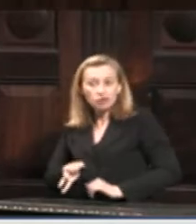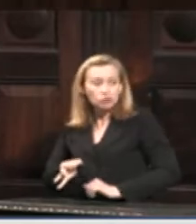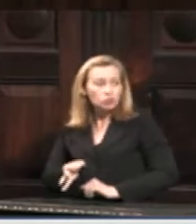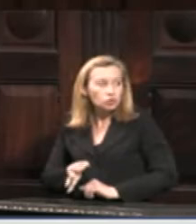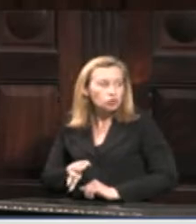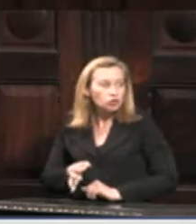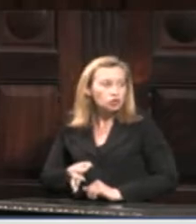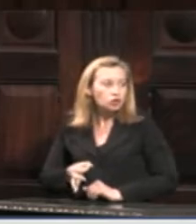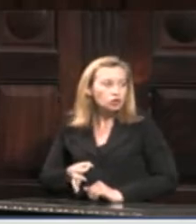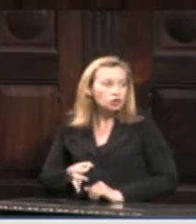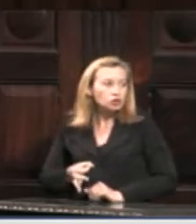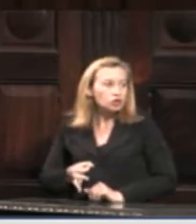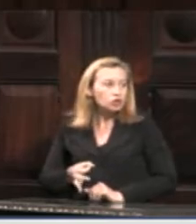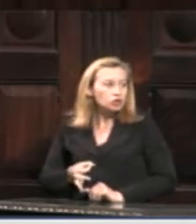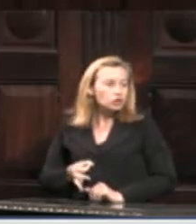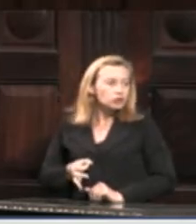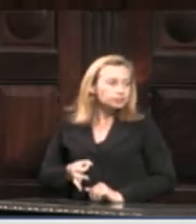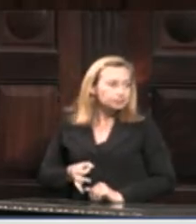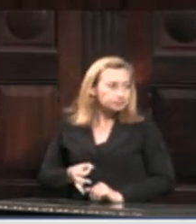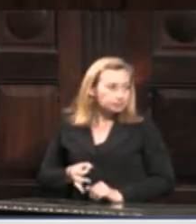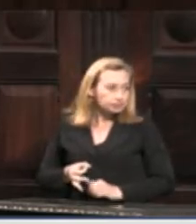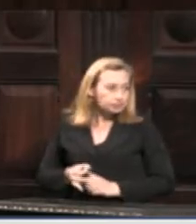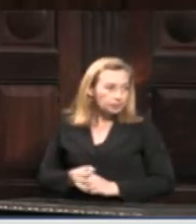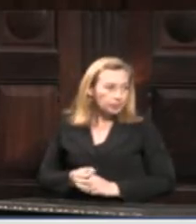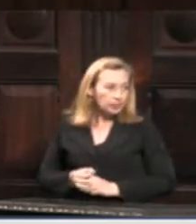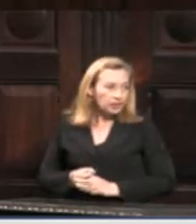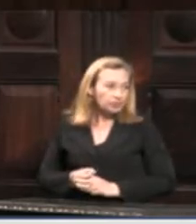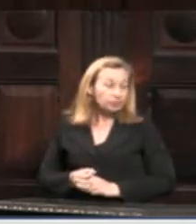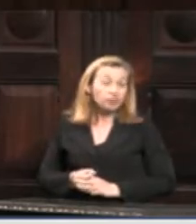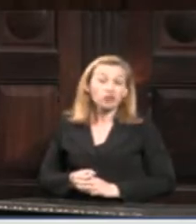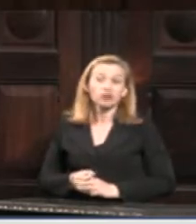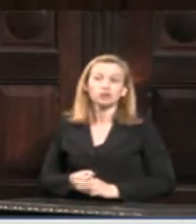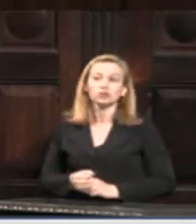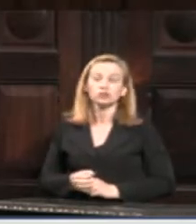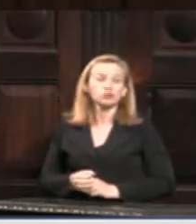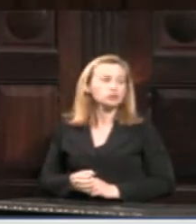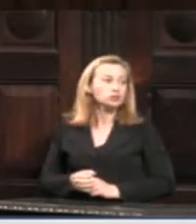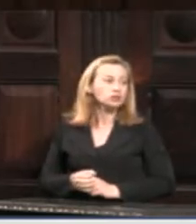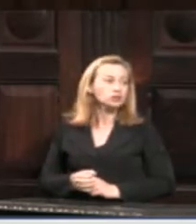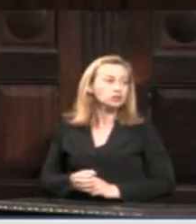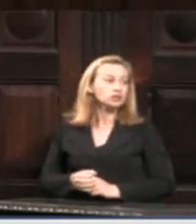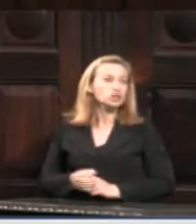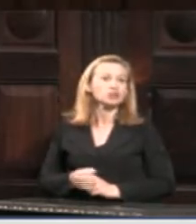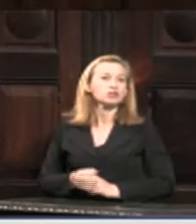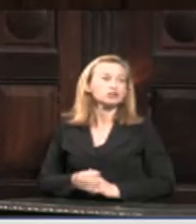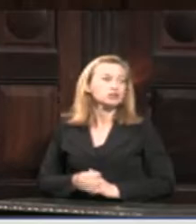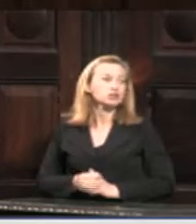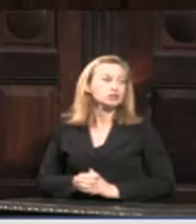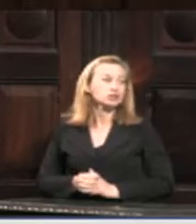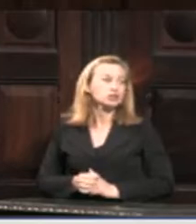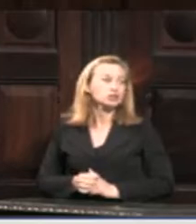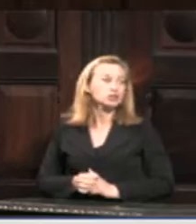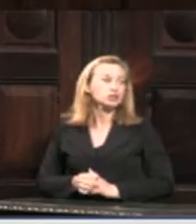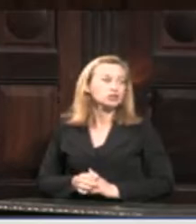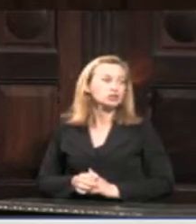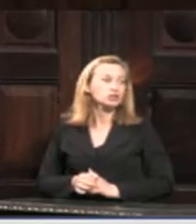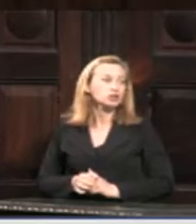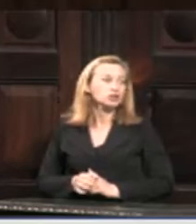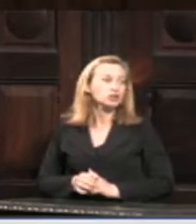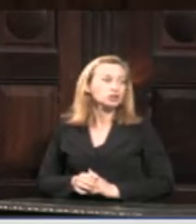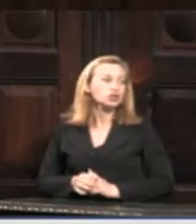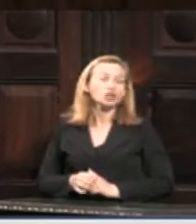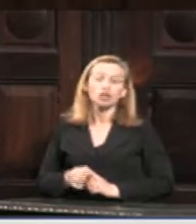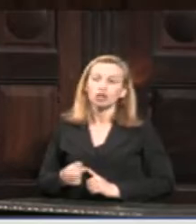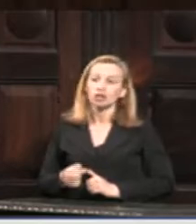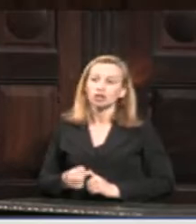que para ter conhecimento aqueles que estão lá fora, deixar gravado exatamente a minha manifestação de